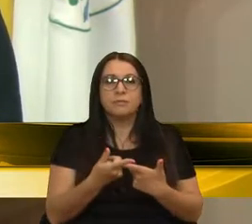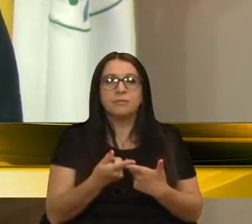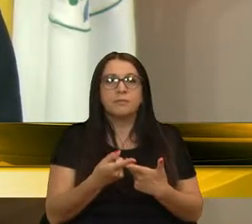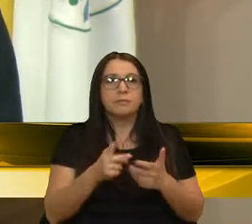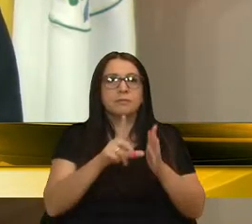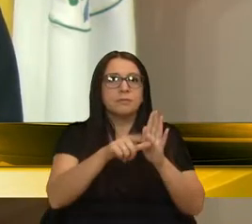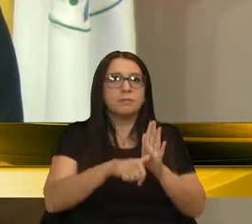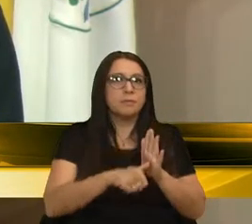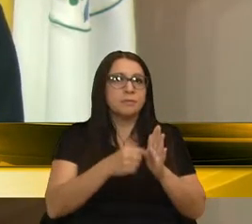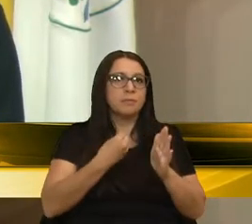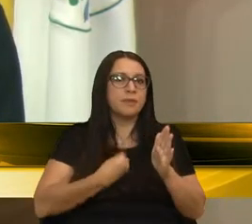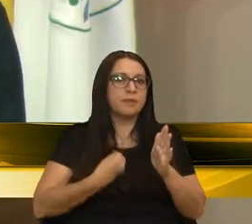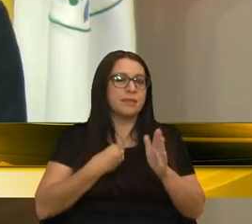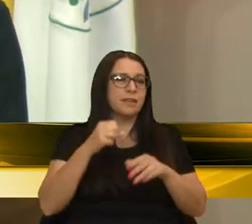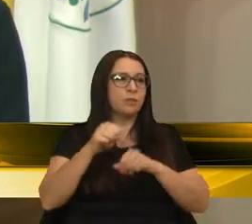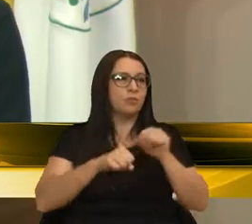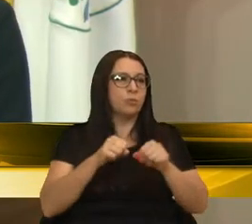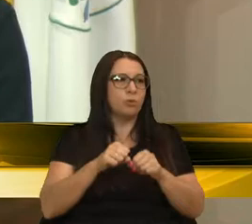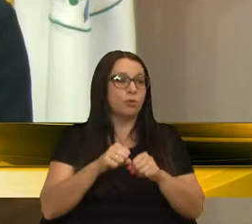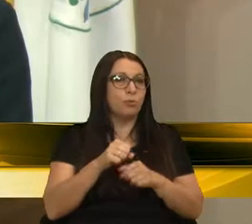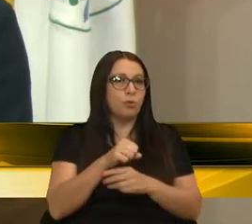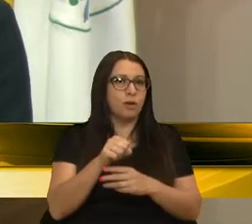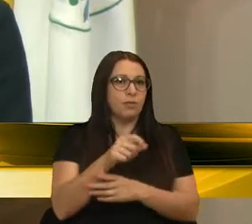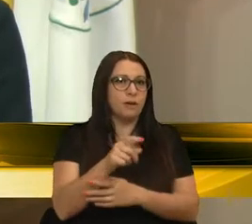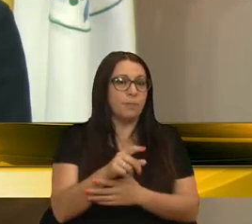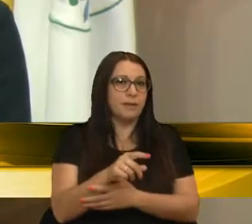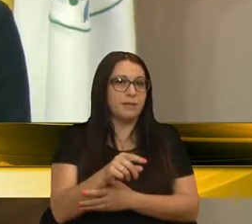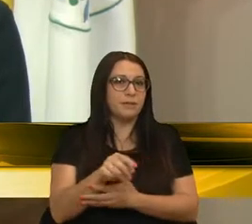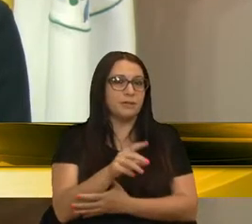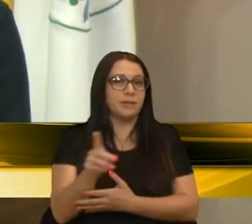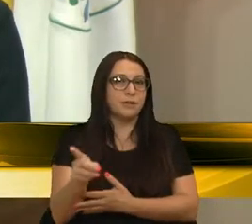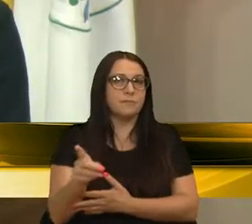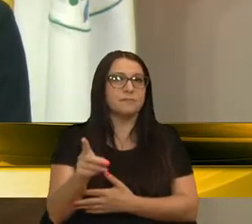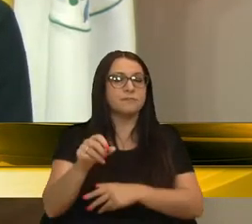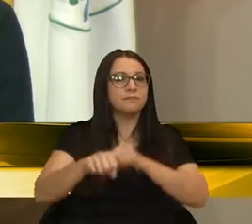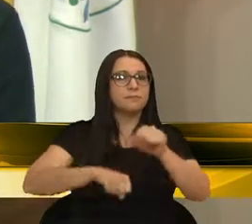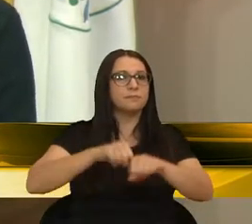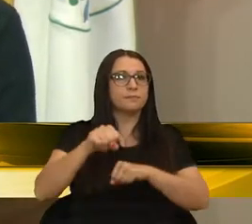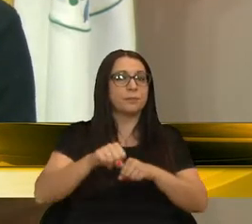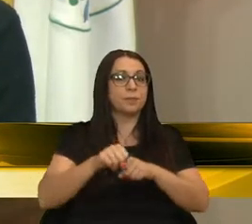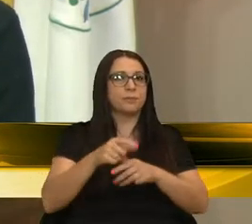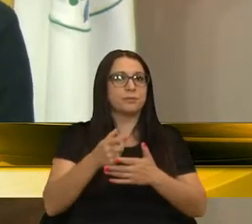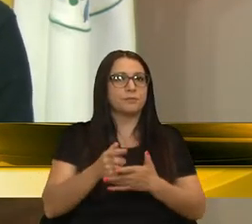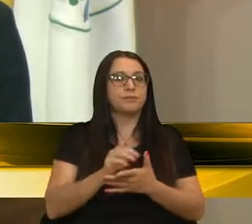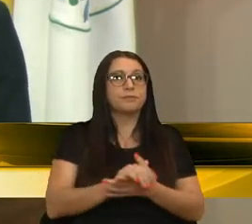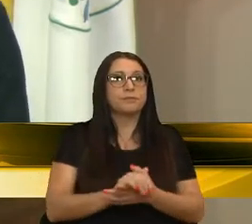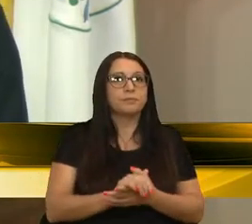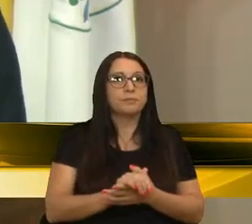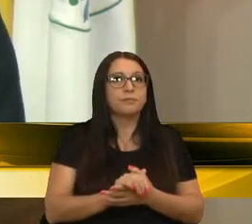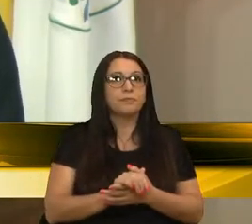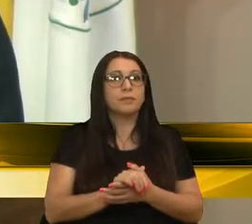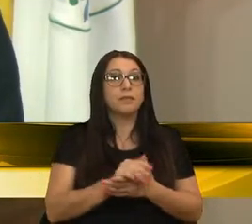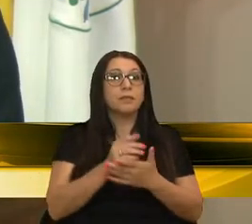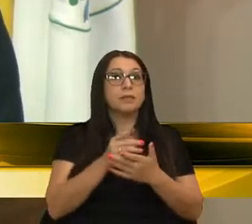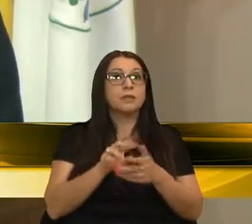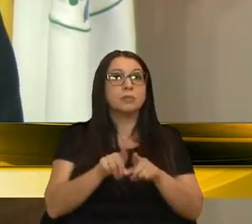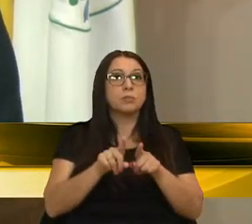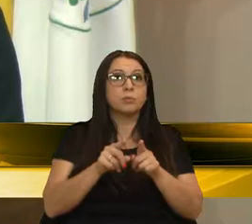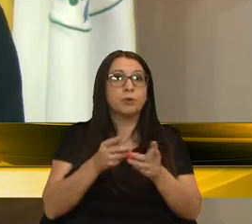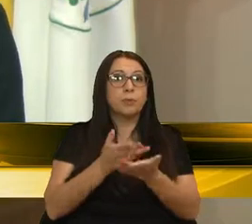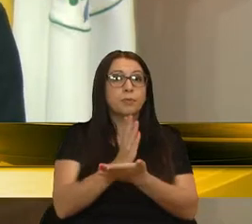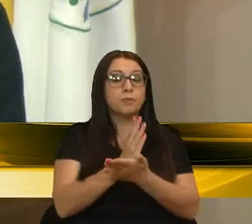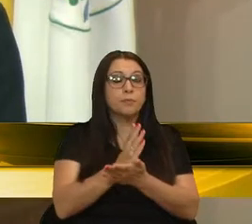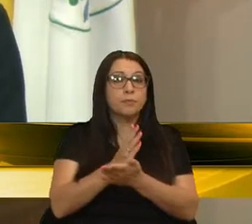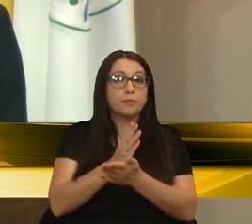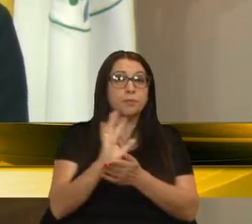Após o Viva Bike também foi discutido o Fundo Municipal de Gestão Cicloviário, que eu lembro que foi aprovado por unanimidade por todos os